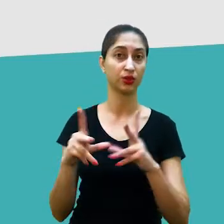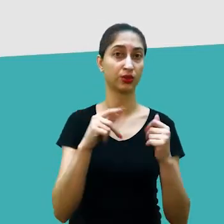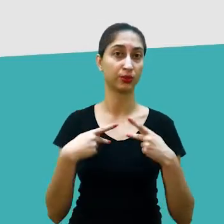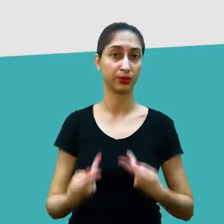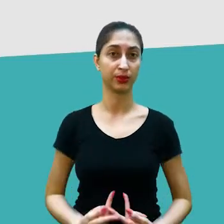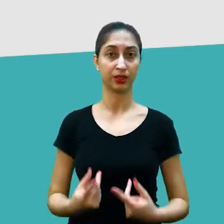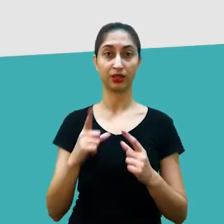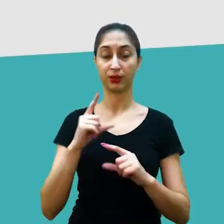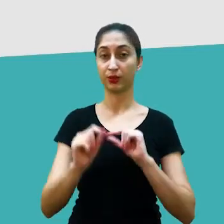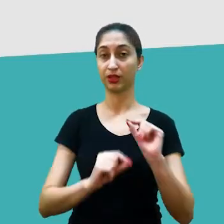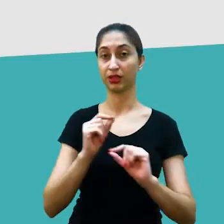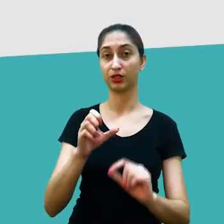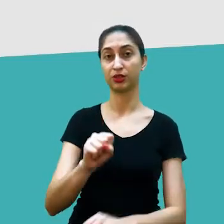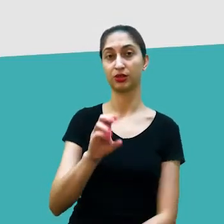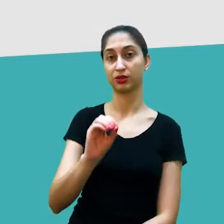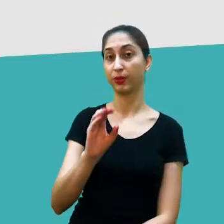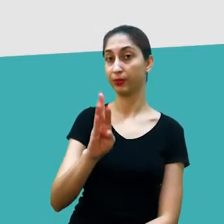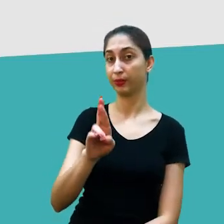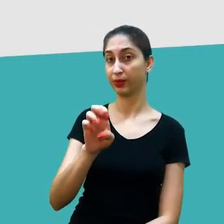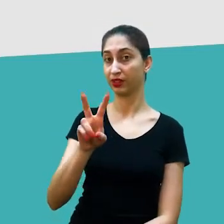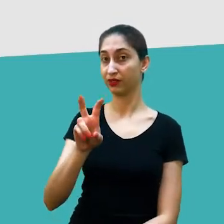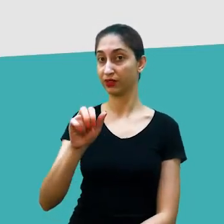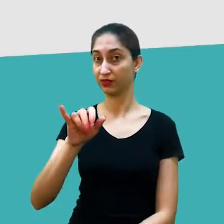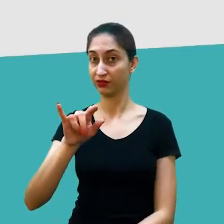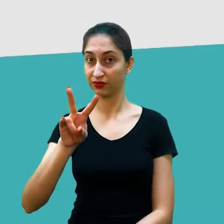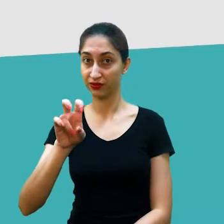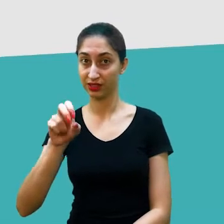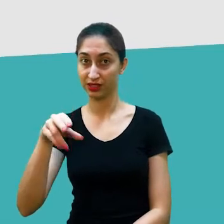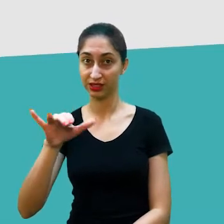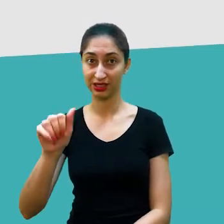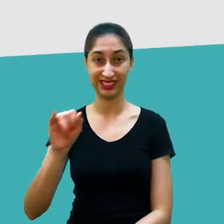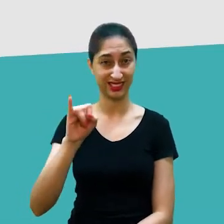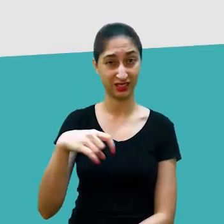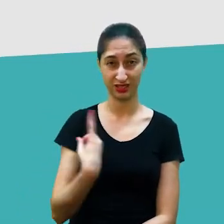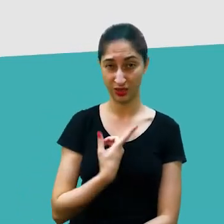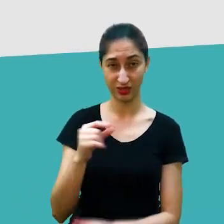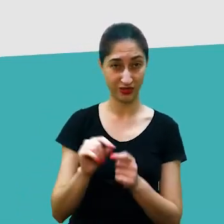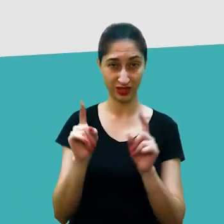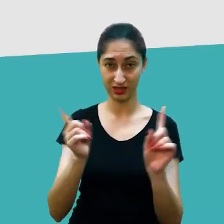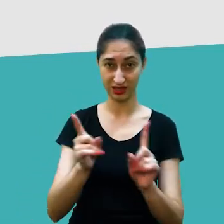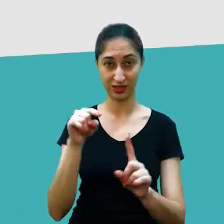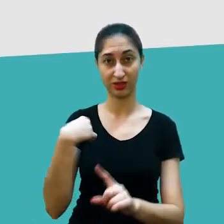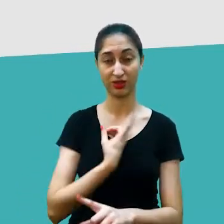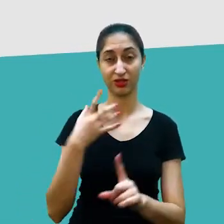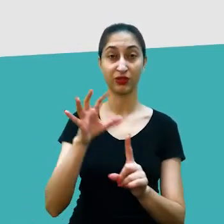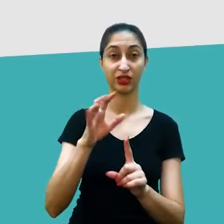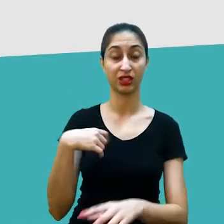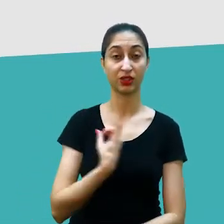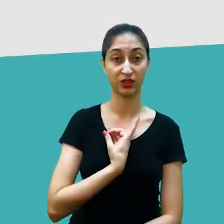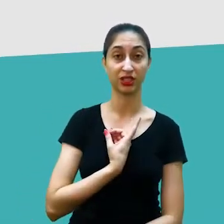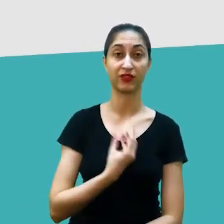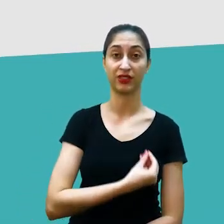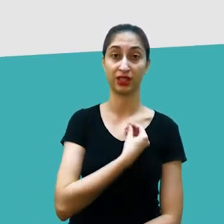é a sobrevivência. Se a gente não fizer isso, nós estamos impactando a nossa sobrevivência,